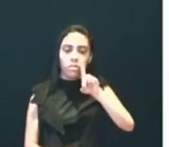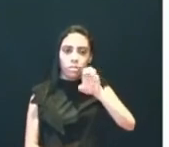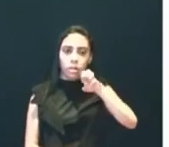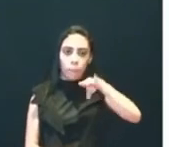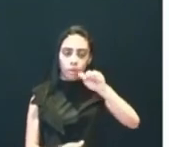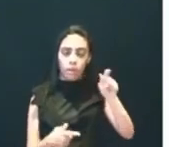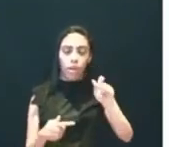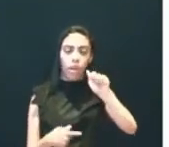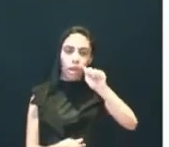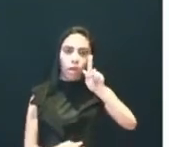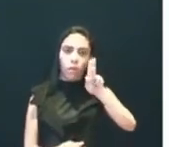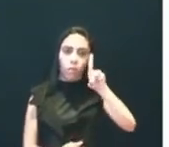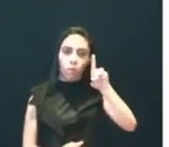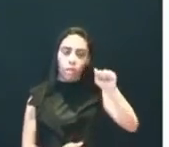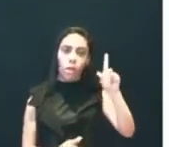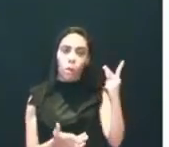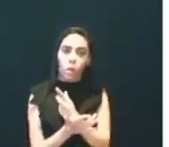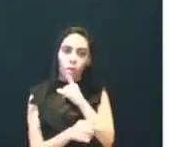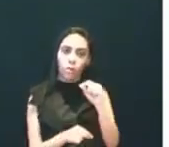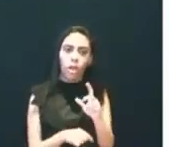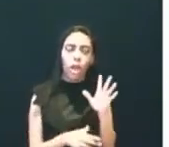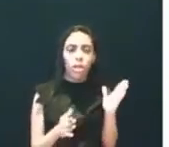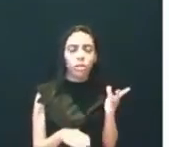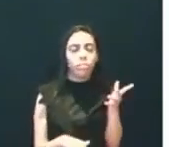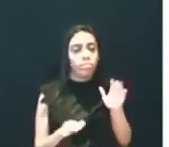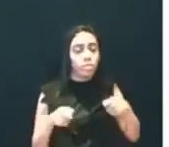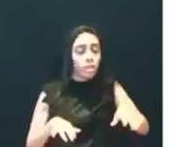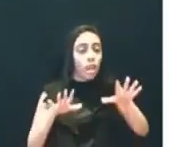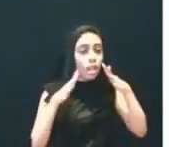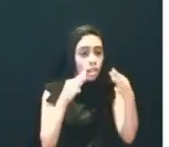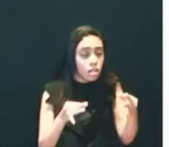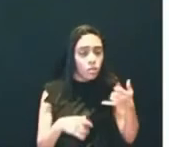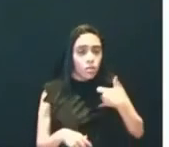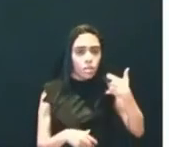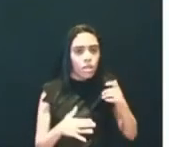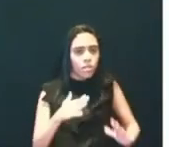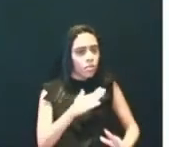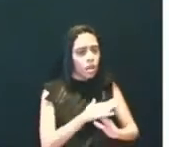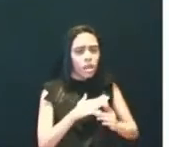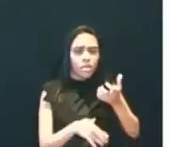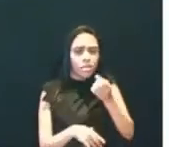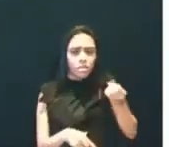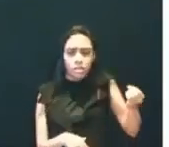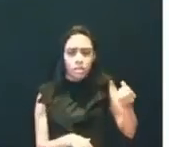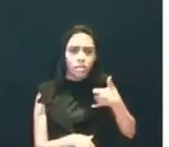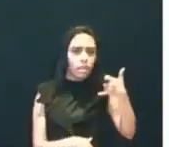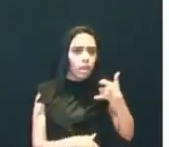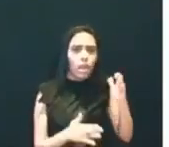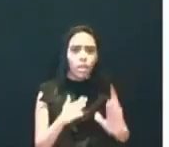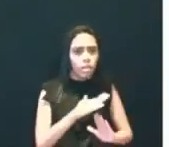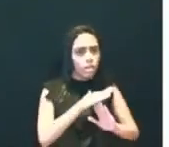ela precisa, ou ela só pode ser usada até uma certa idade, a gente limita isso em torno dos 60 anos, ou